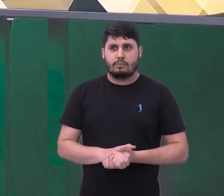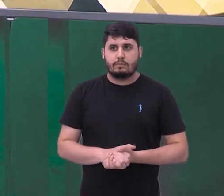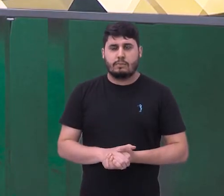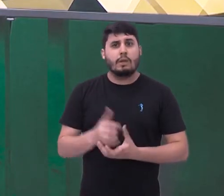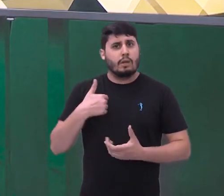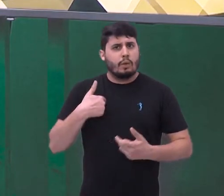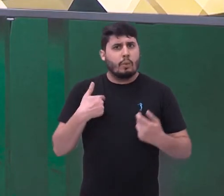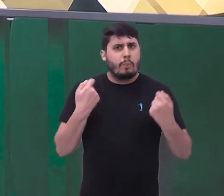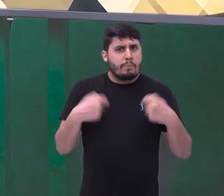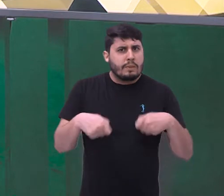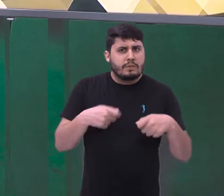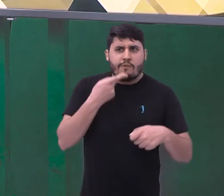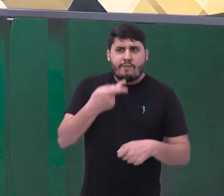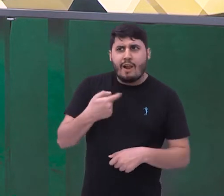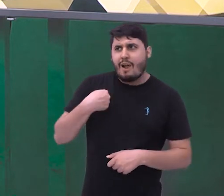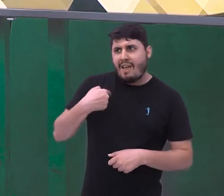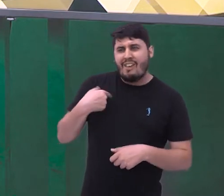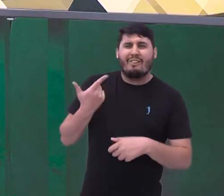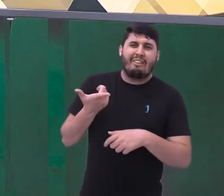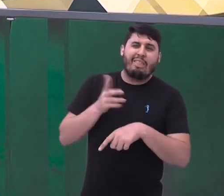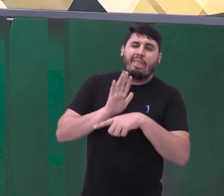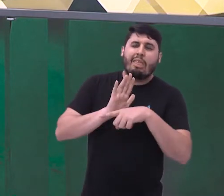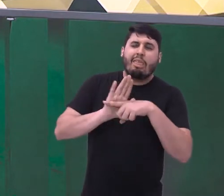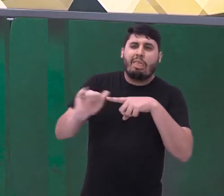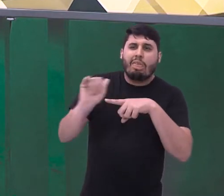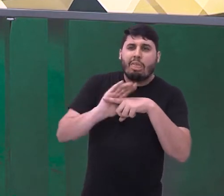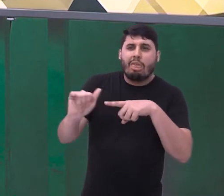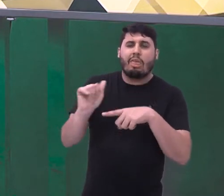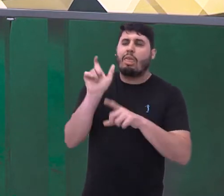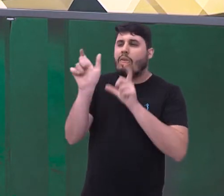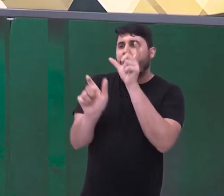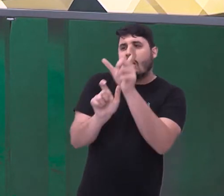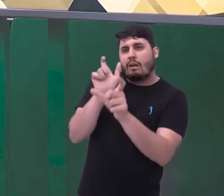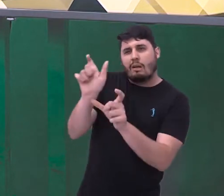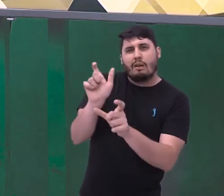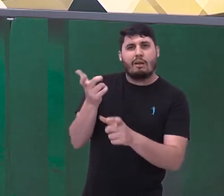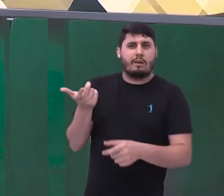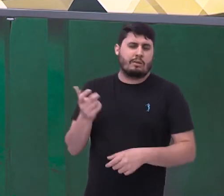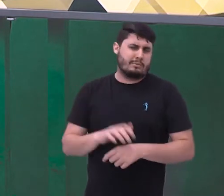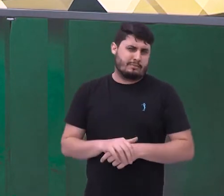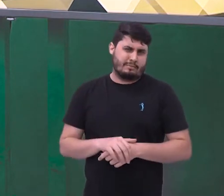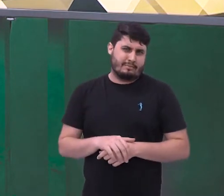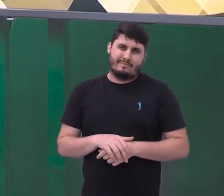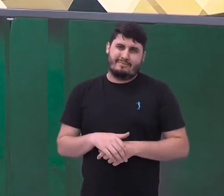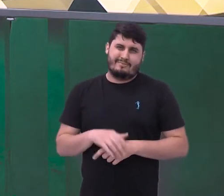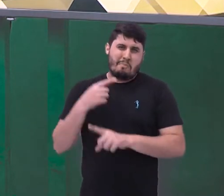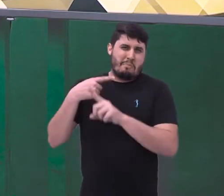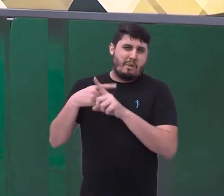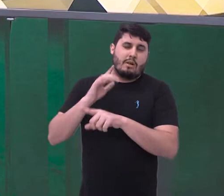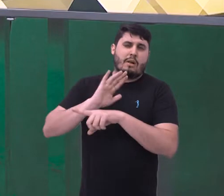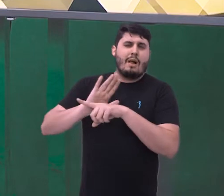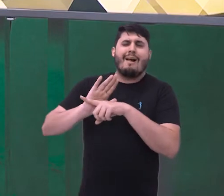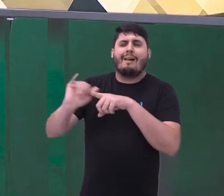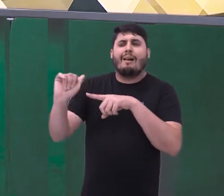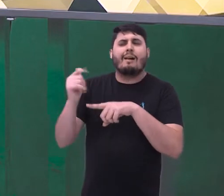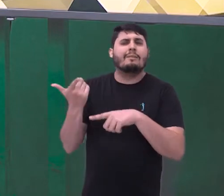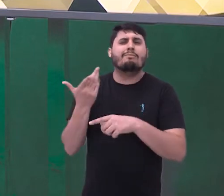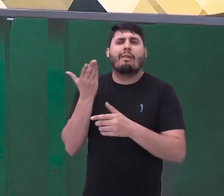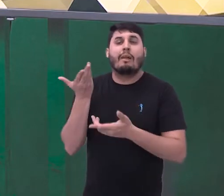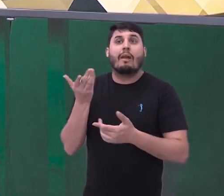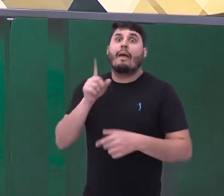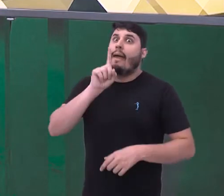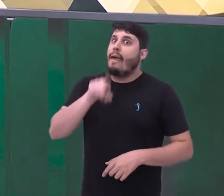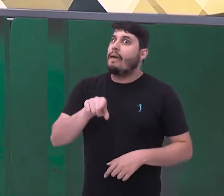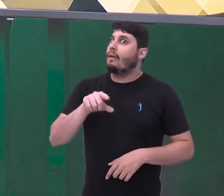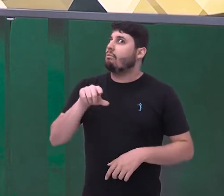Eu tenho que dizer o que eu vou agradar o outro, Consuelo? Não. Você só não pode mentir. Agradar, você